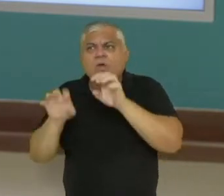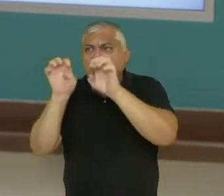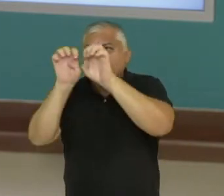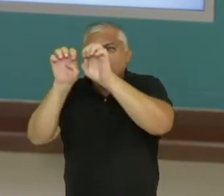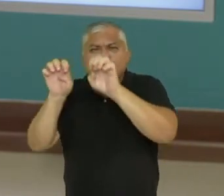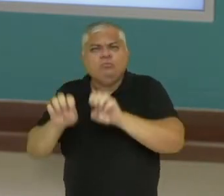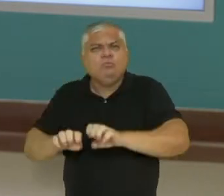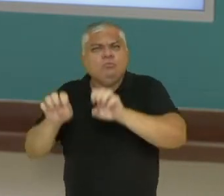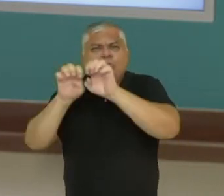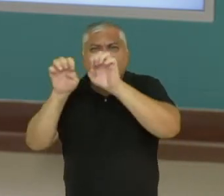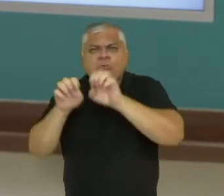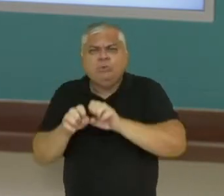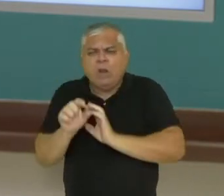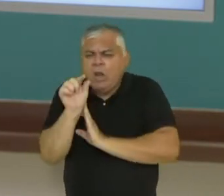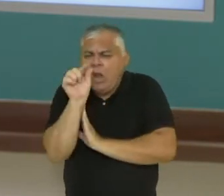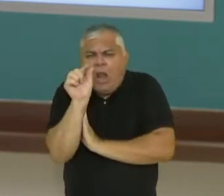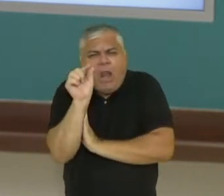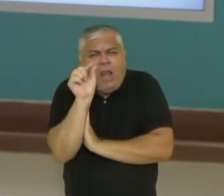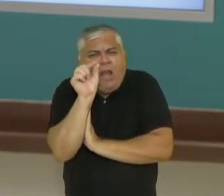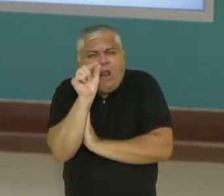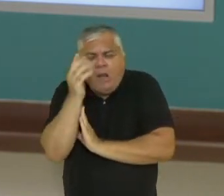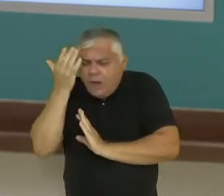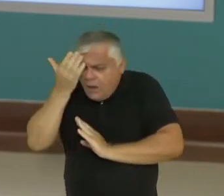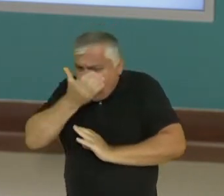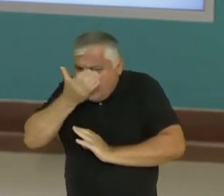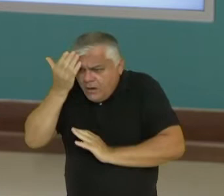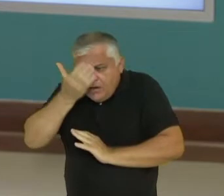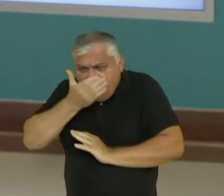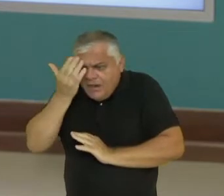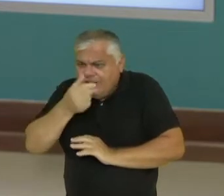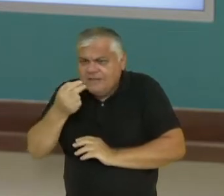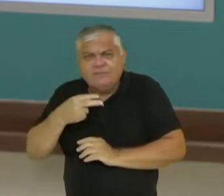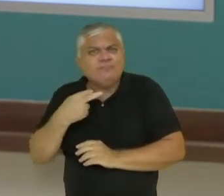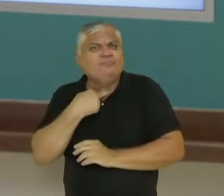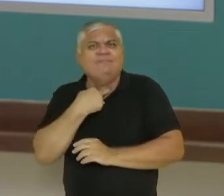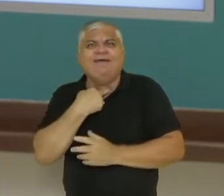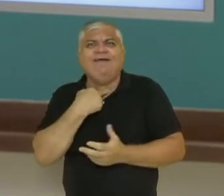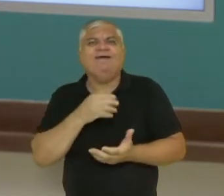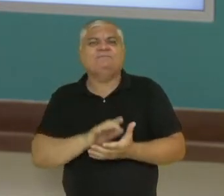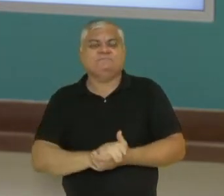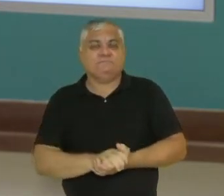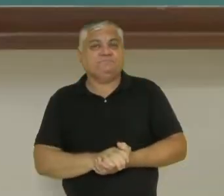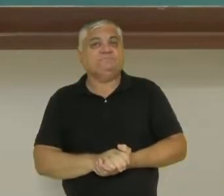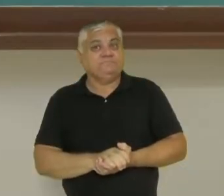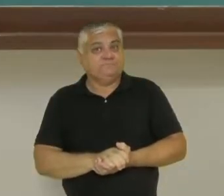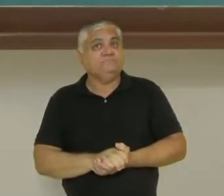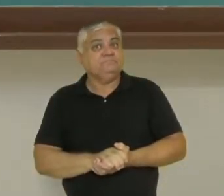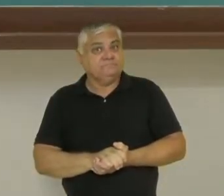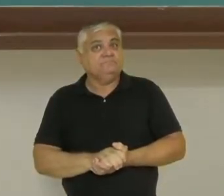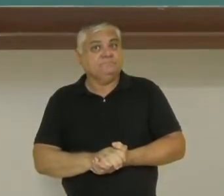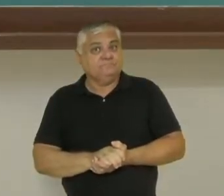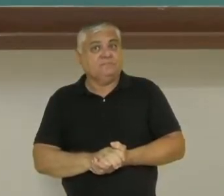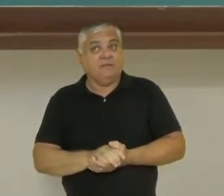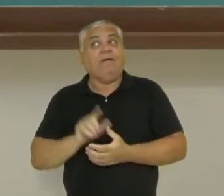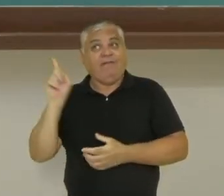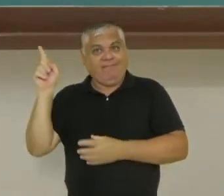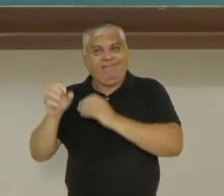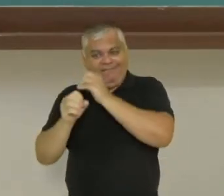são muito pequenas, impossíveis de serem vistas a olho nu, ok? Então, graças a este instrumento,